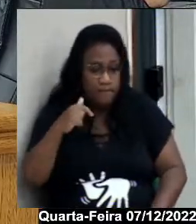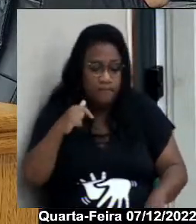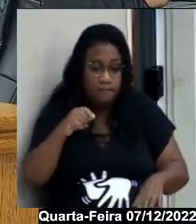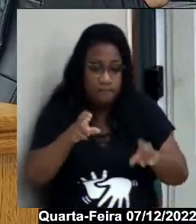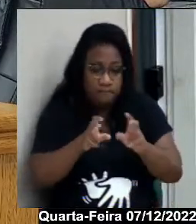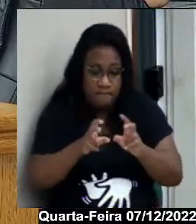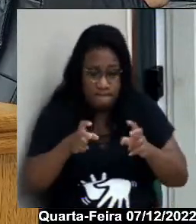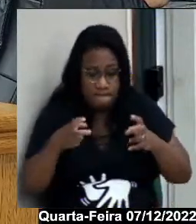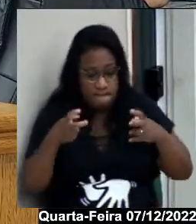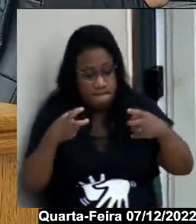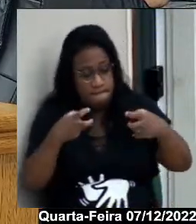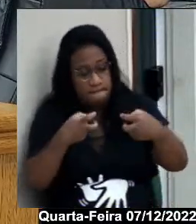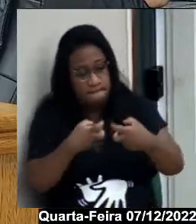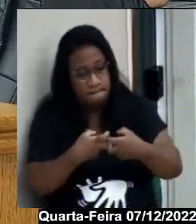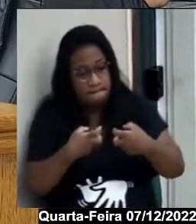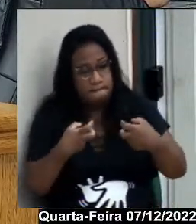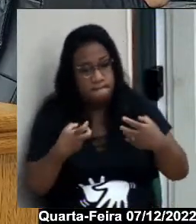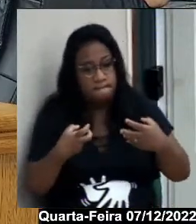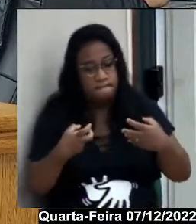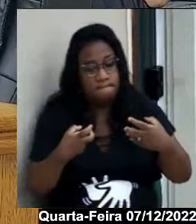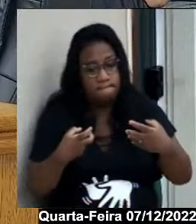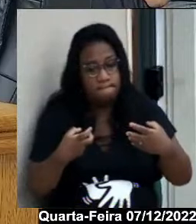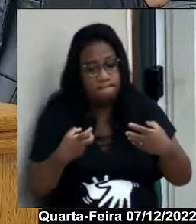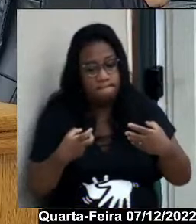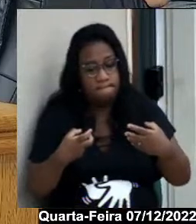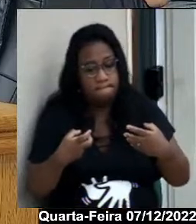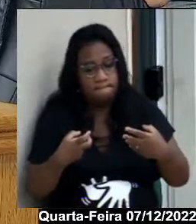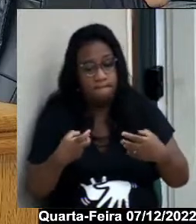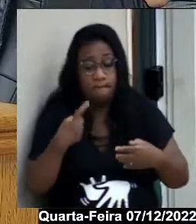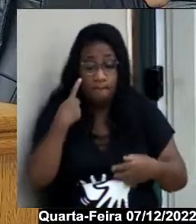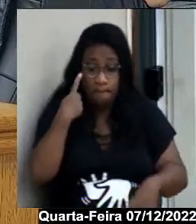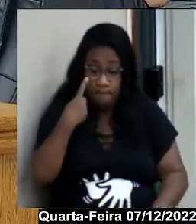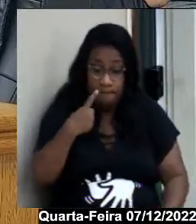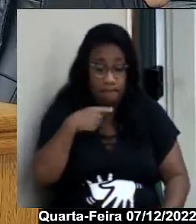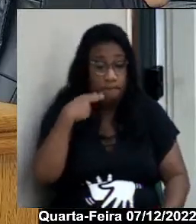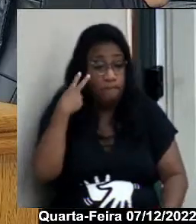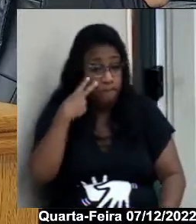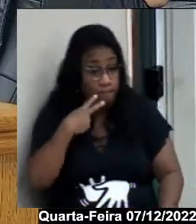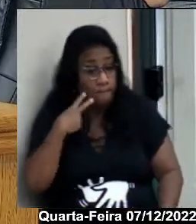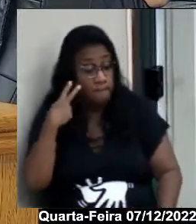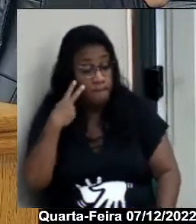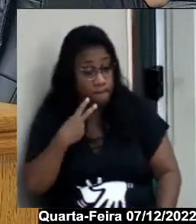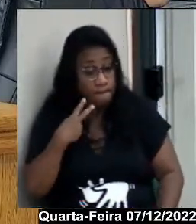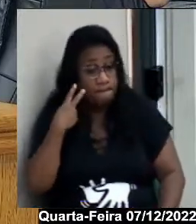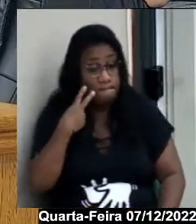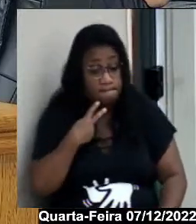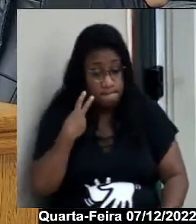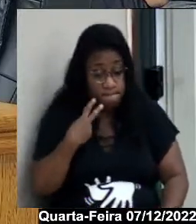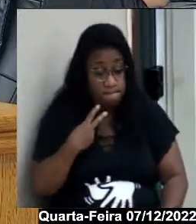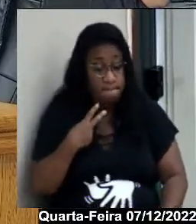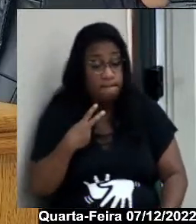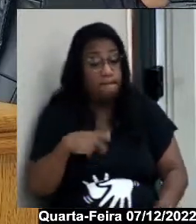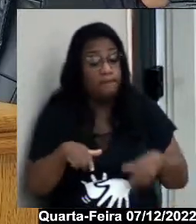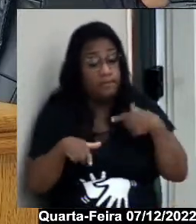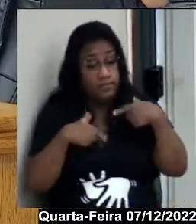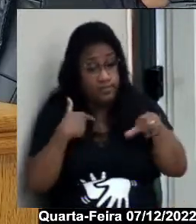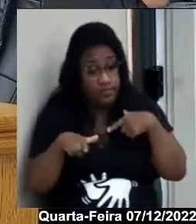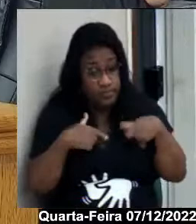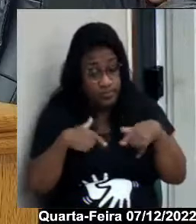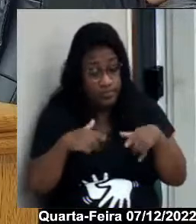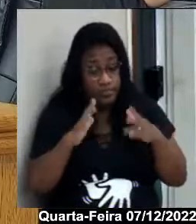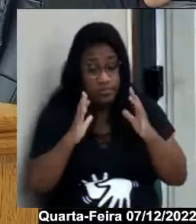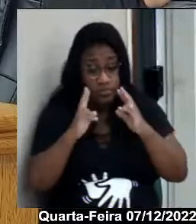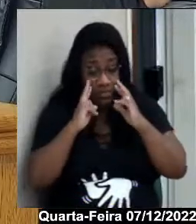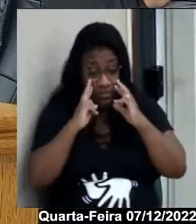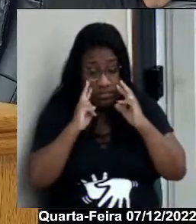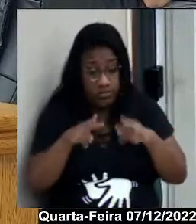na Câmara Municipal de Embu das Artes, vereador Índio, é que um vereador, ele trabalha por 16. Eu já vi